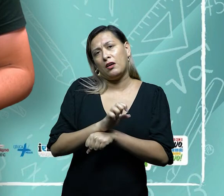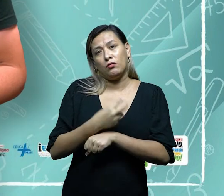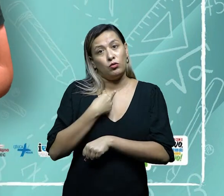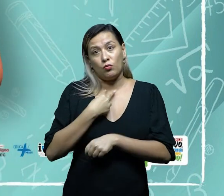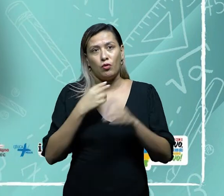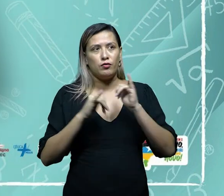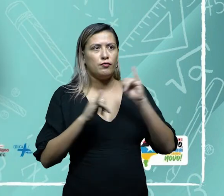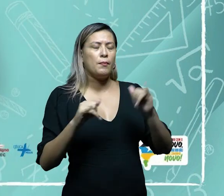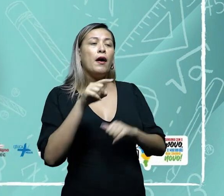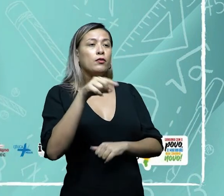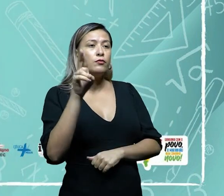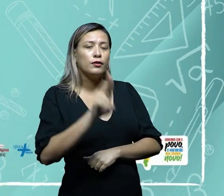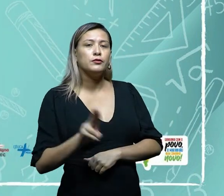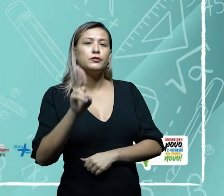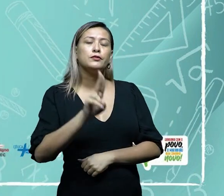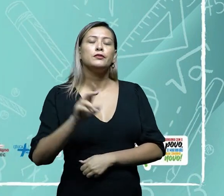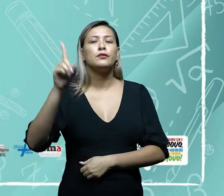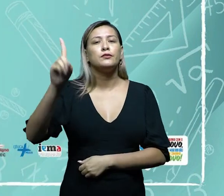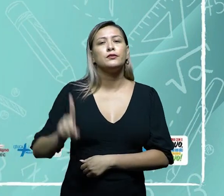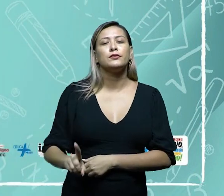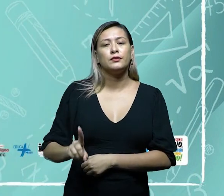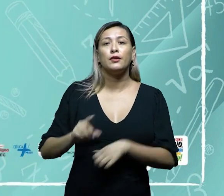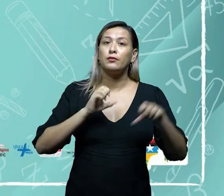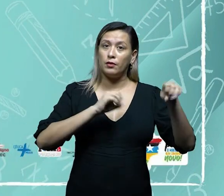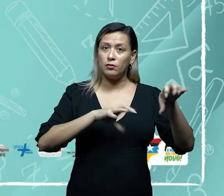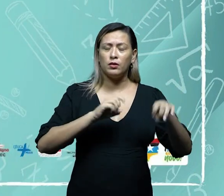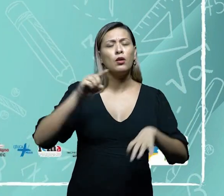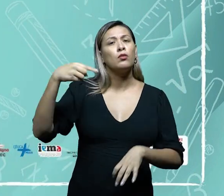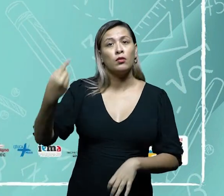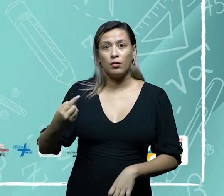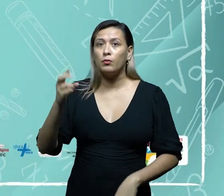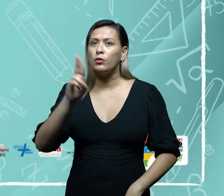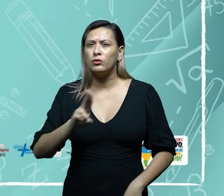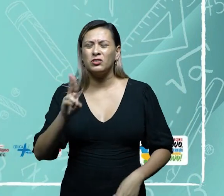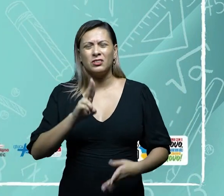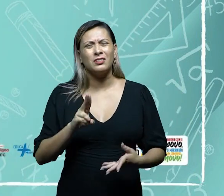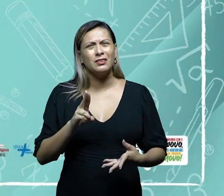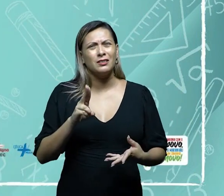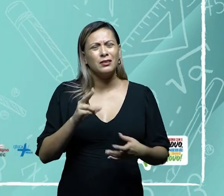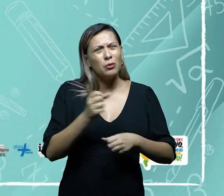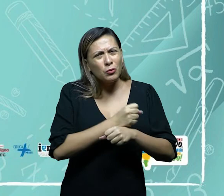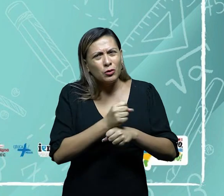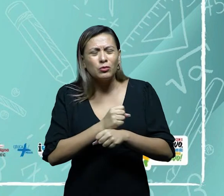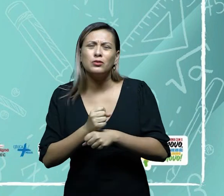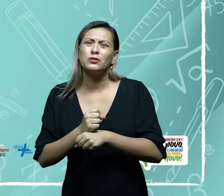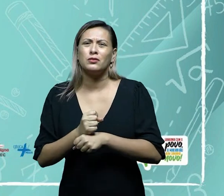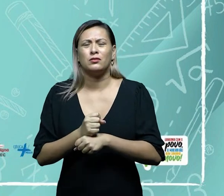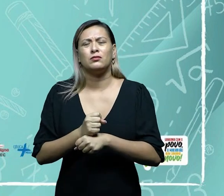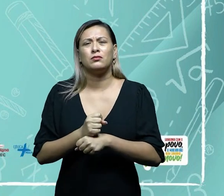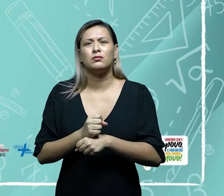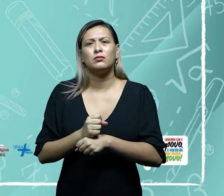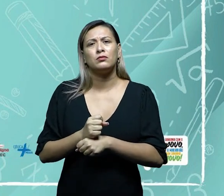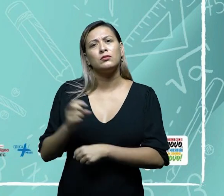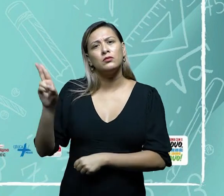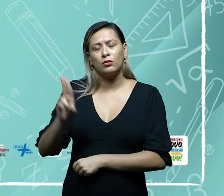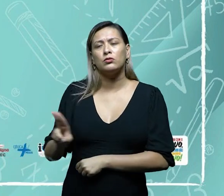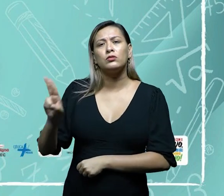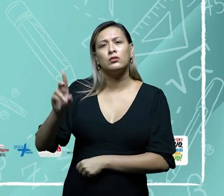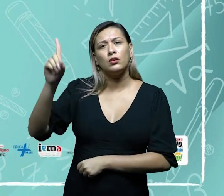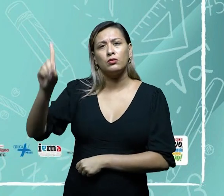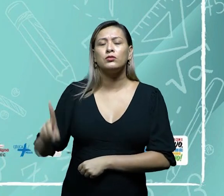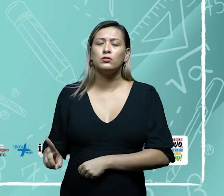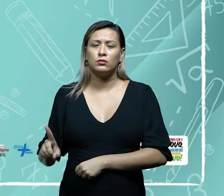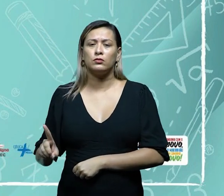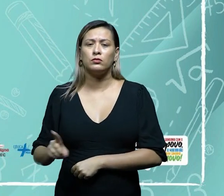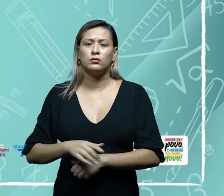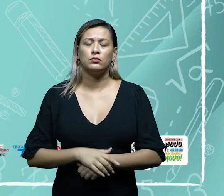você exerce primeiro o seu direito à educação, depois, daqui a algum tempo, né, com o passar dos anos, a gente vai exercer esse